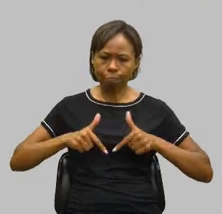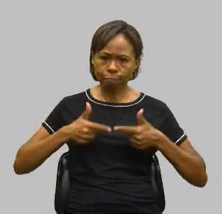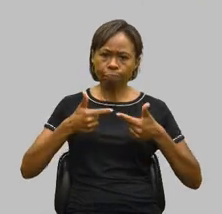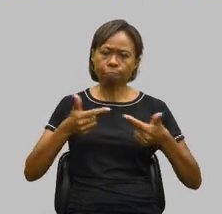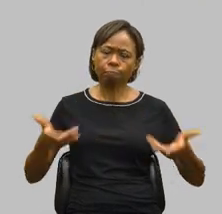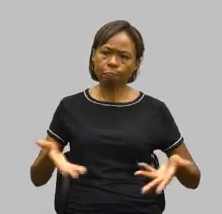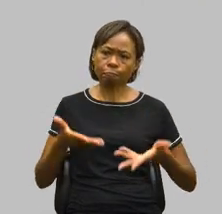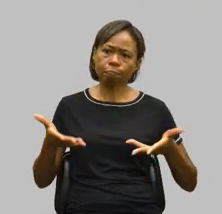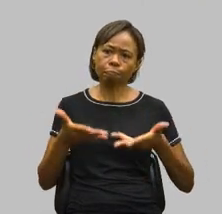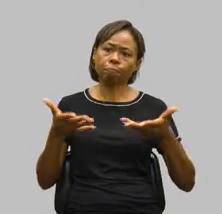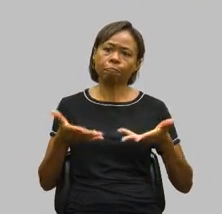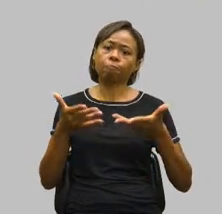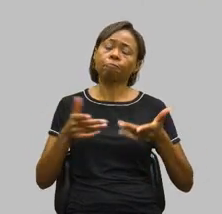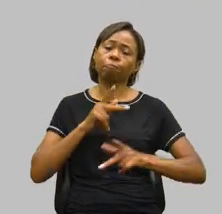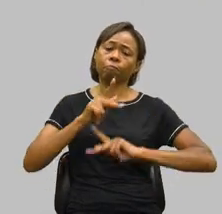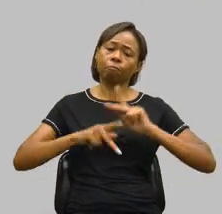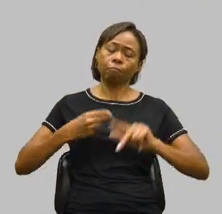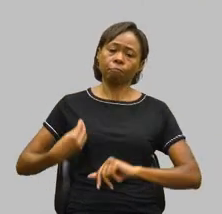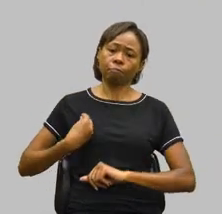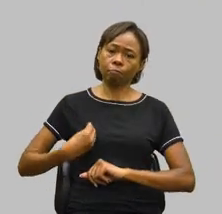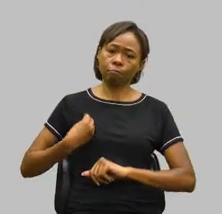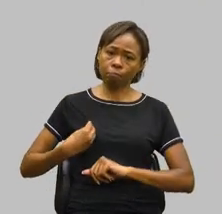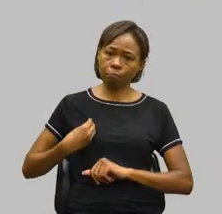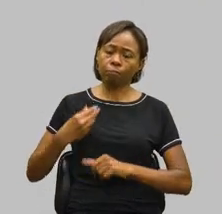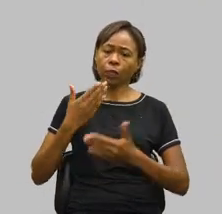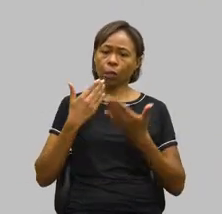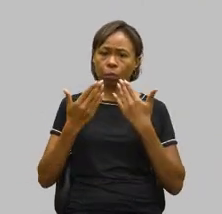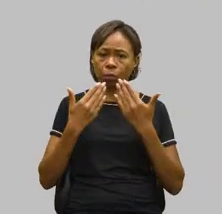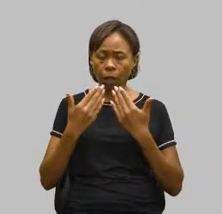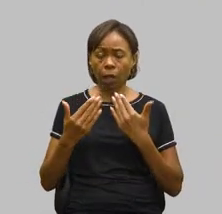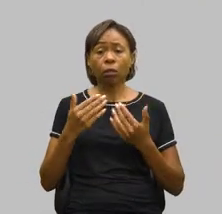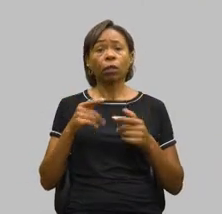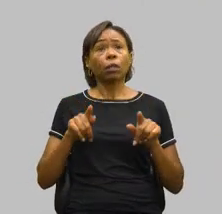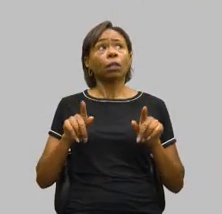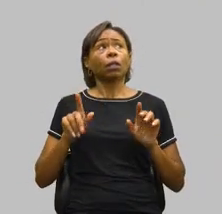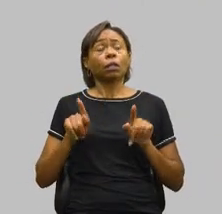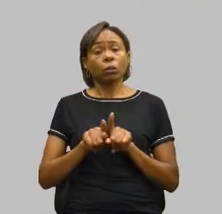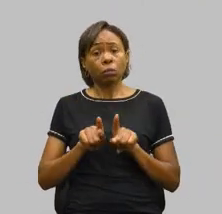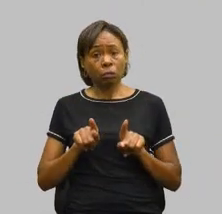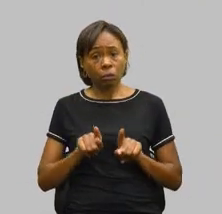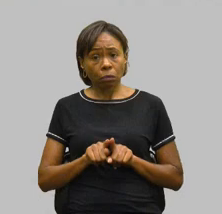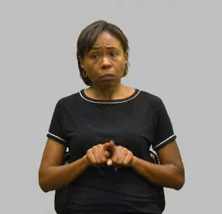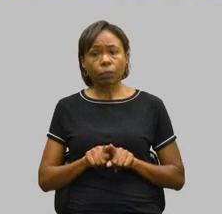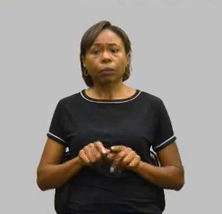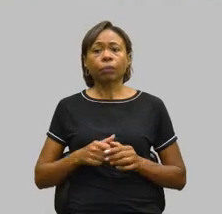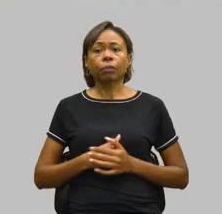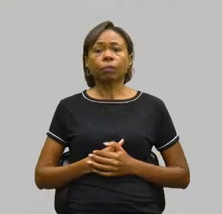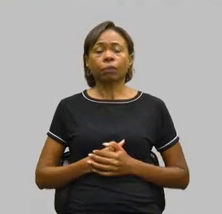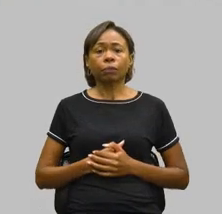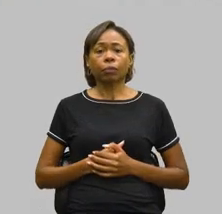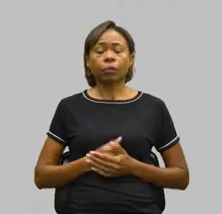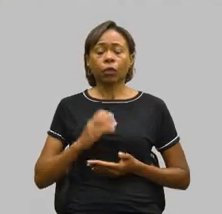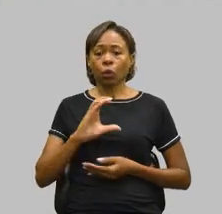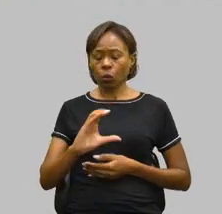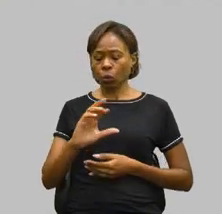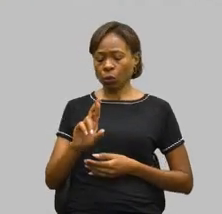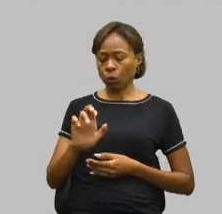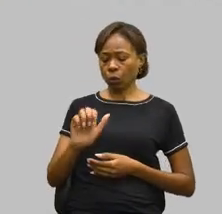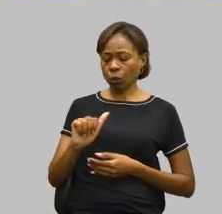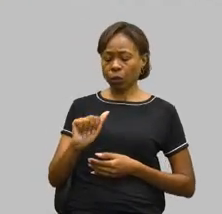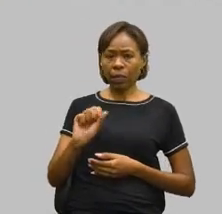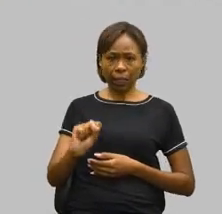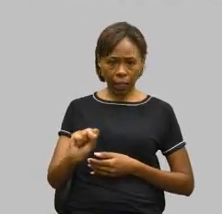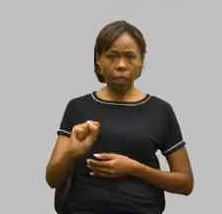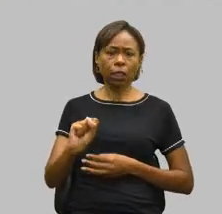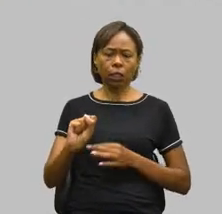a maior participação e o diálogo também e da mesma forma e esses creias todos os creias todas as